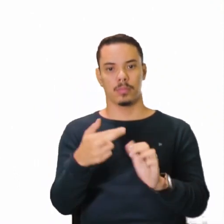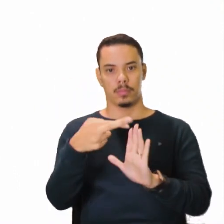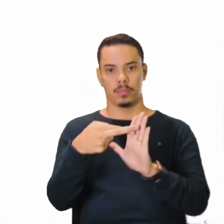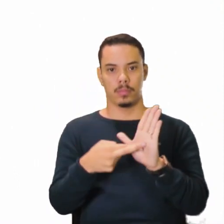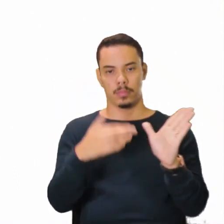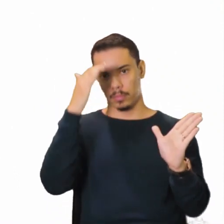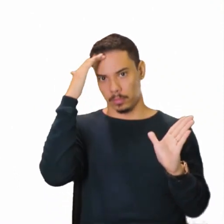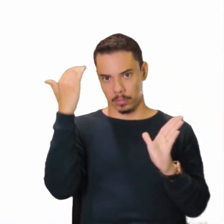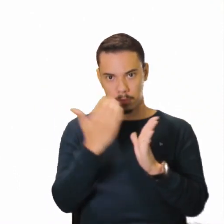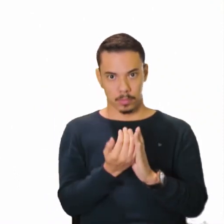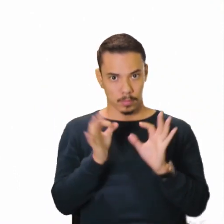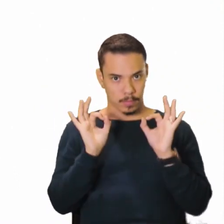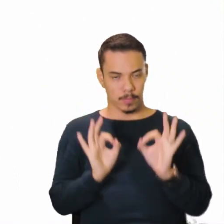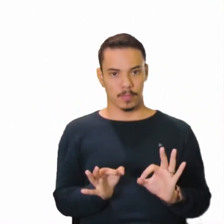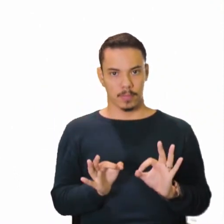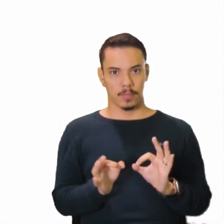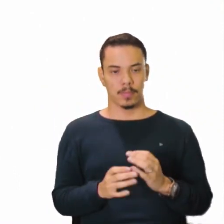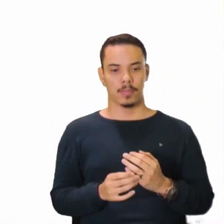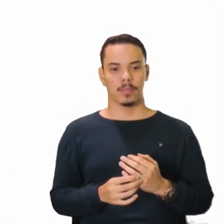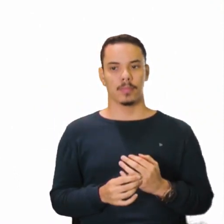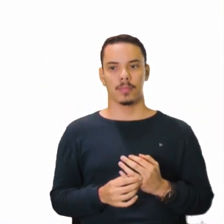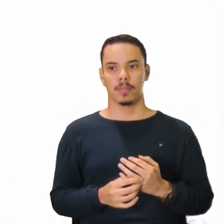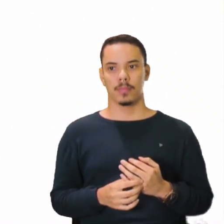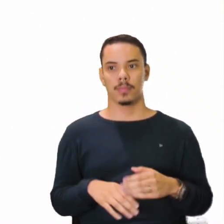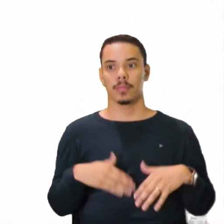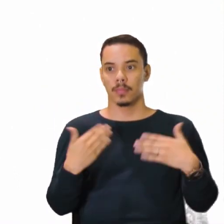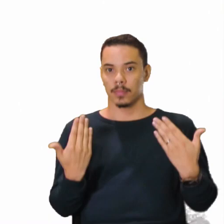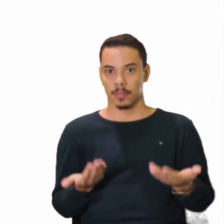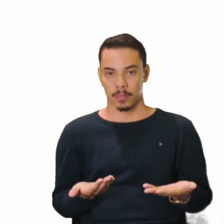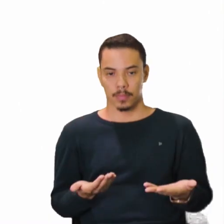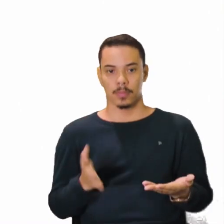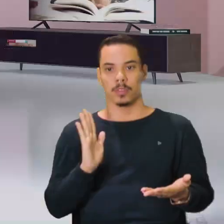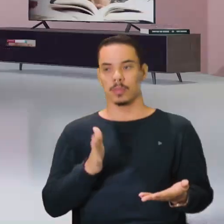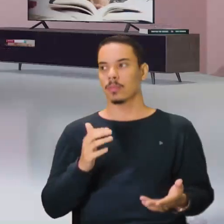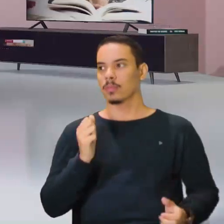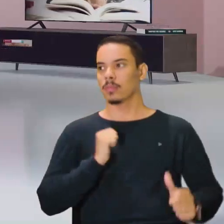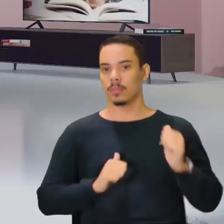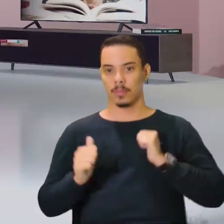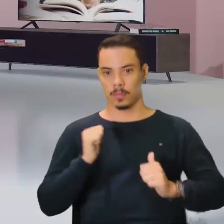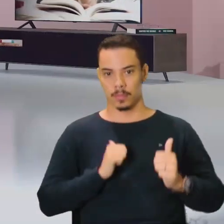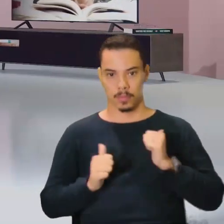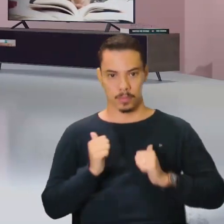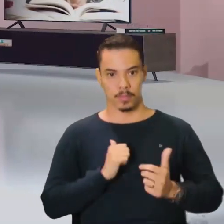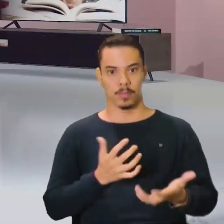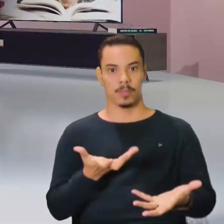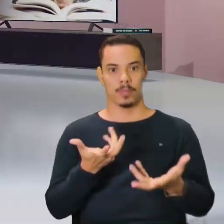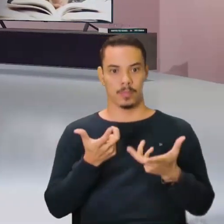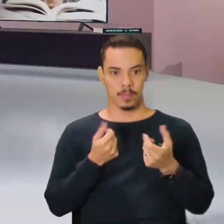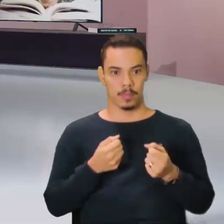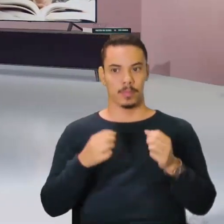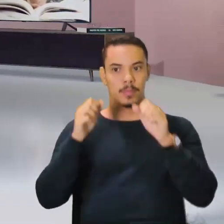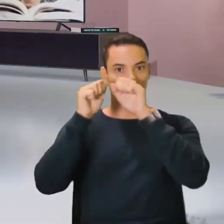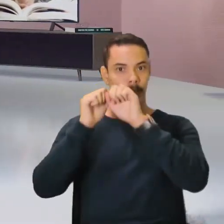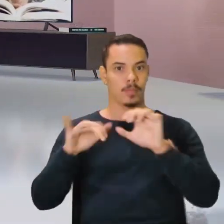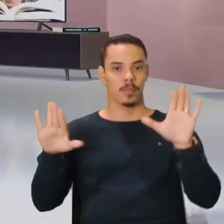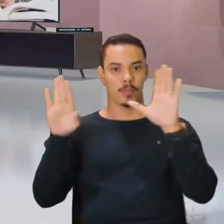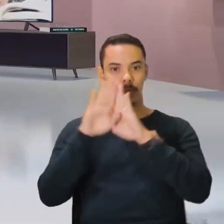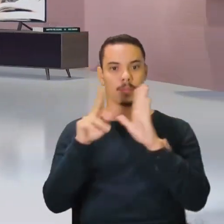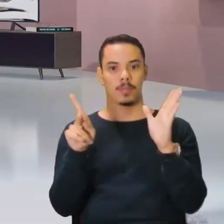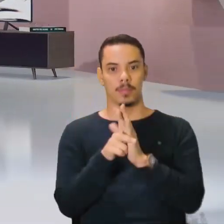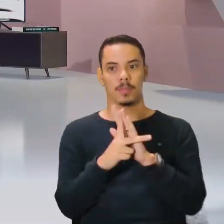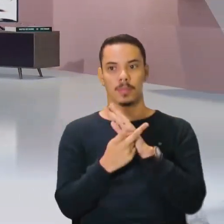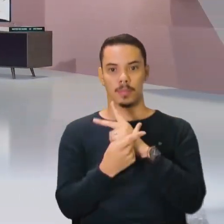orientações aí direitinho, tá certo? Muito bem, eu já estou ansiosa para receber esses mapas